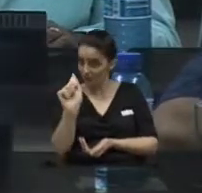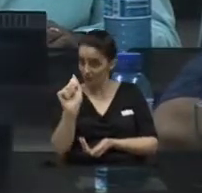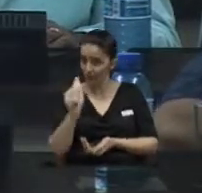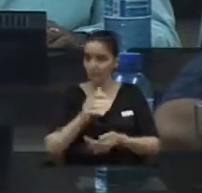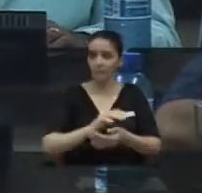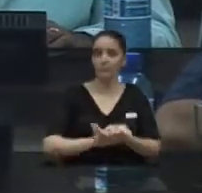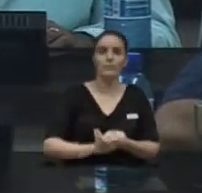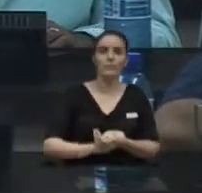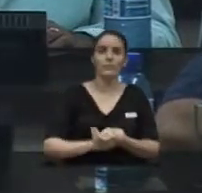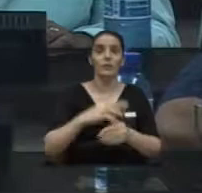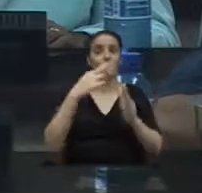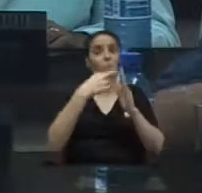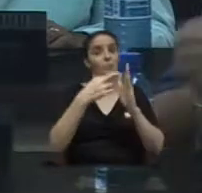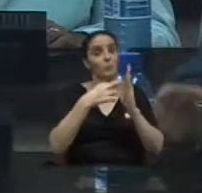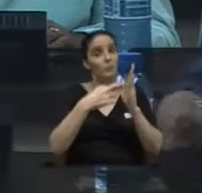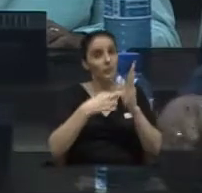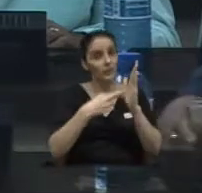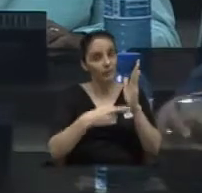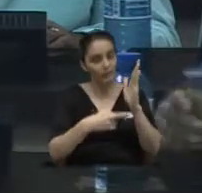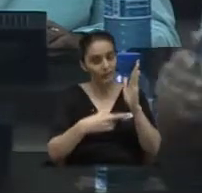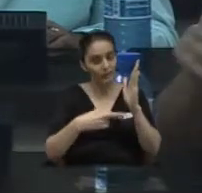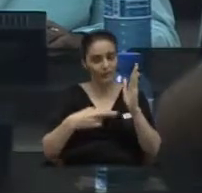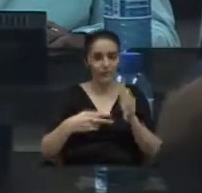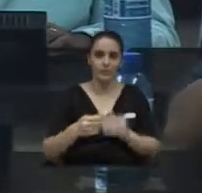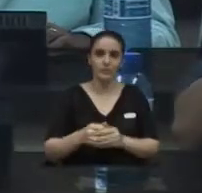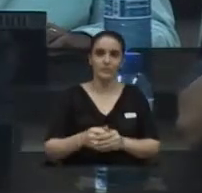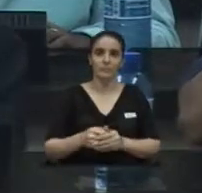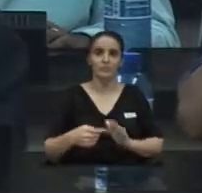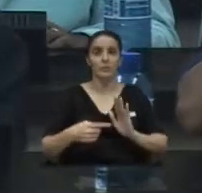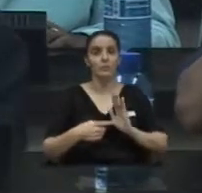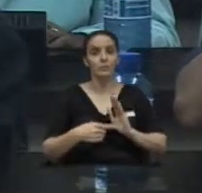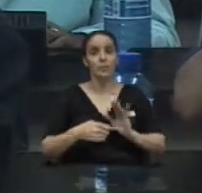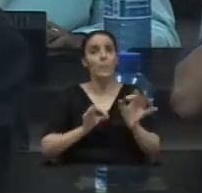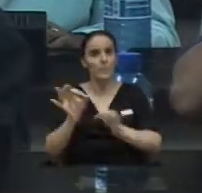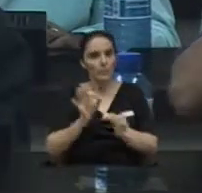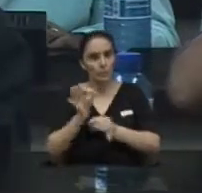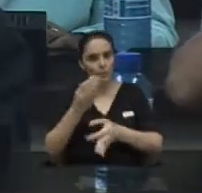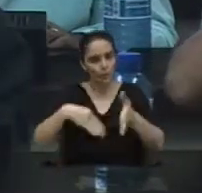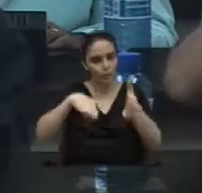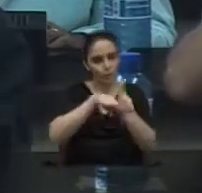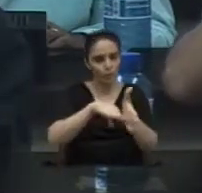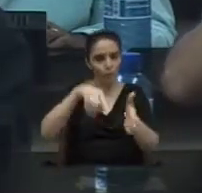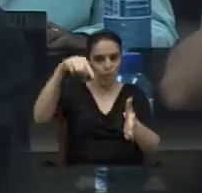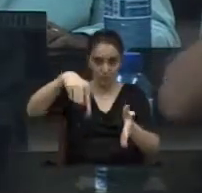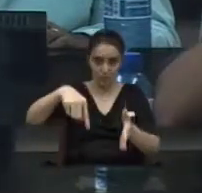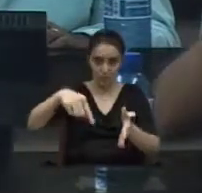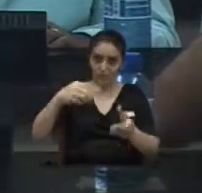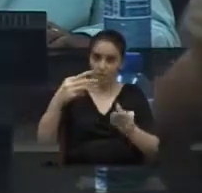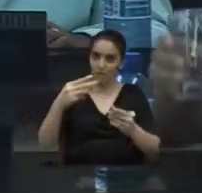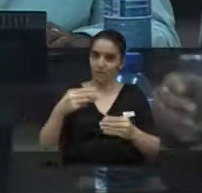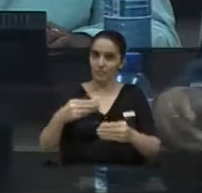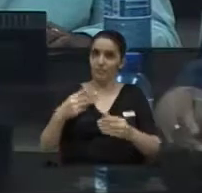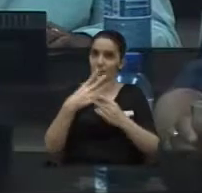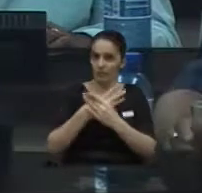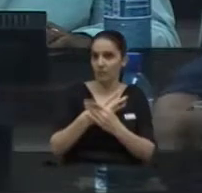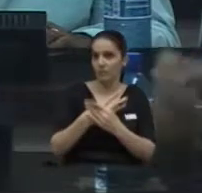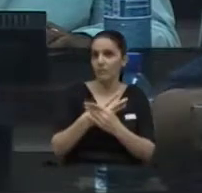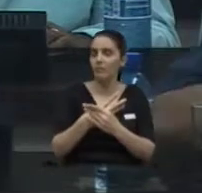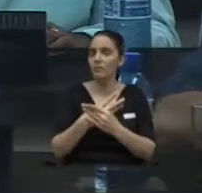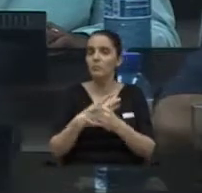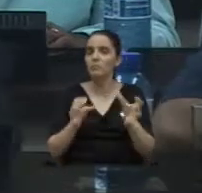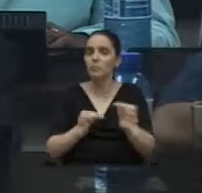justamente para que fosse purificado. Né? Outras ideias surgissem, como surgiram e